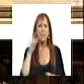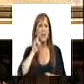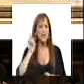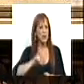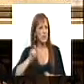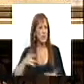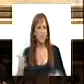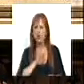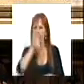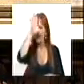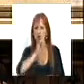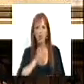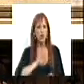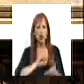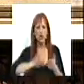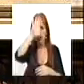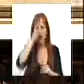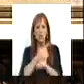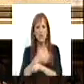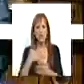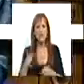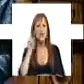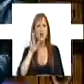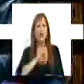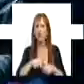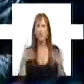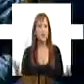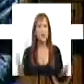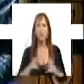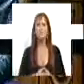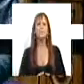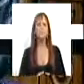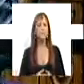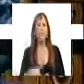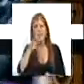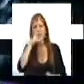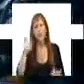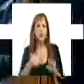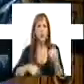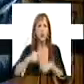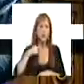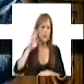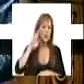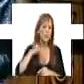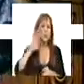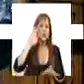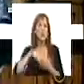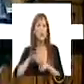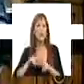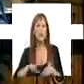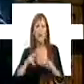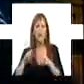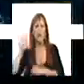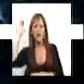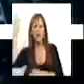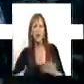Obrigado, Sra. Presidente, Sr. Ministro, Sr. Secretário de Estado, Sras. E Srs. Deputados. Infelizmente, todos nós conhecemos as consequências das